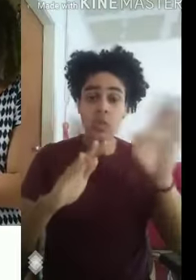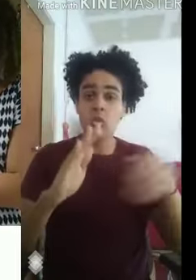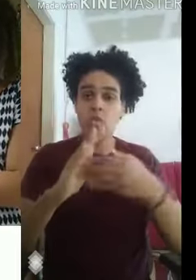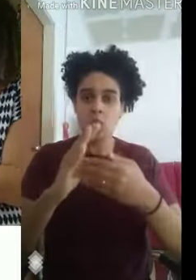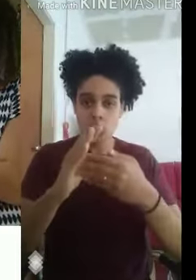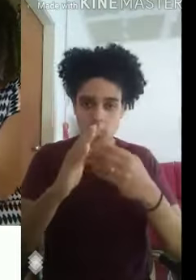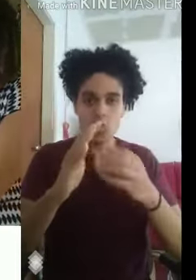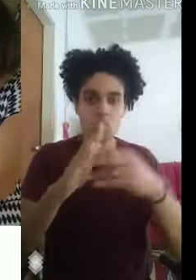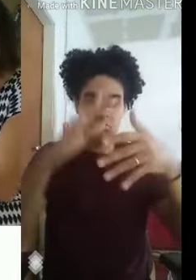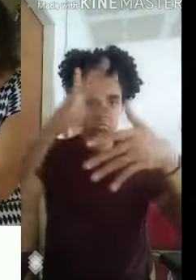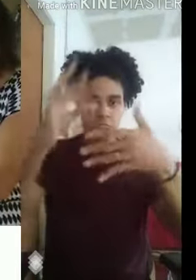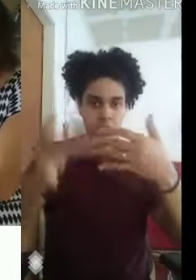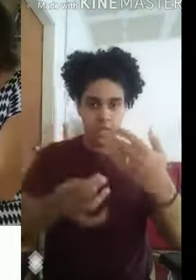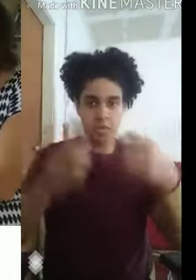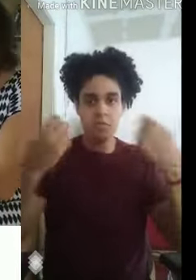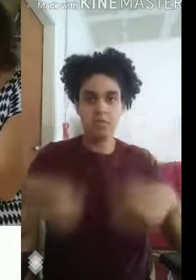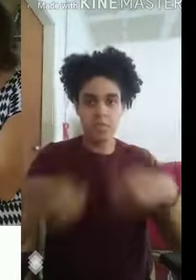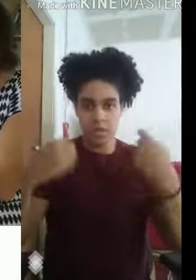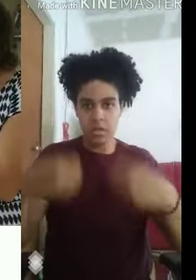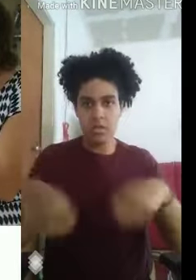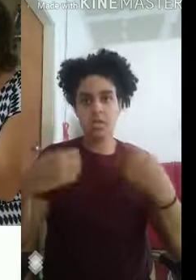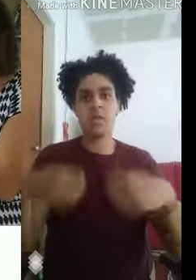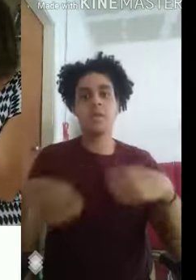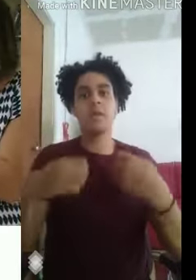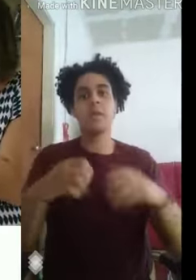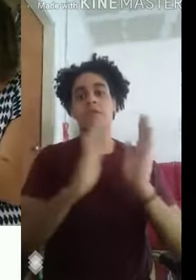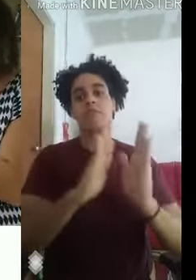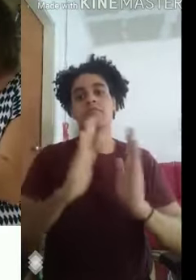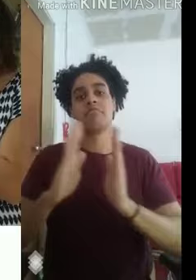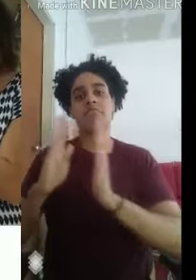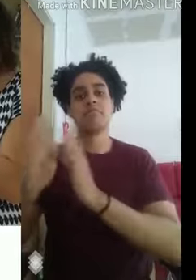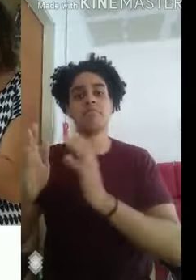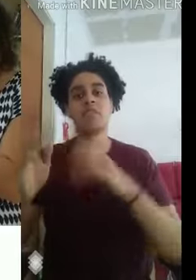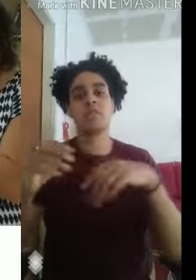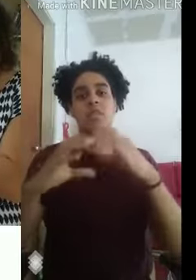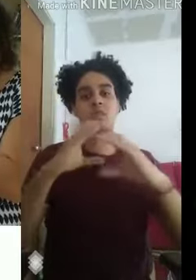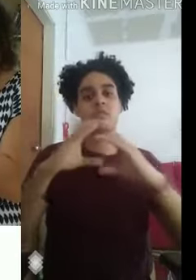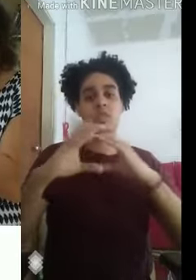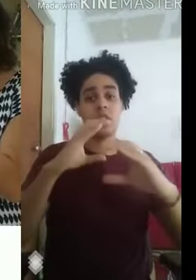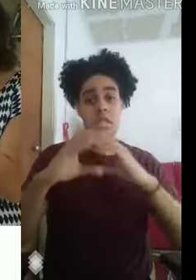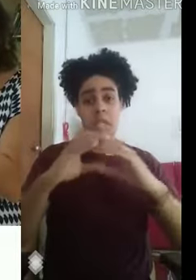comunicação. E a mensagem ela só vai ser concretizada por meio de